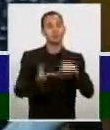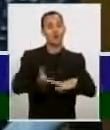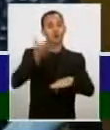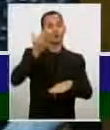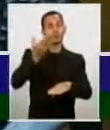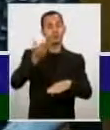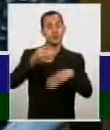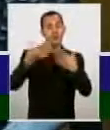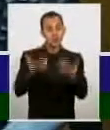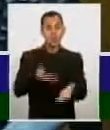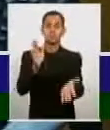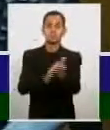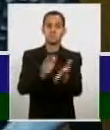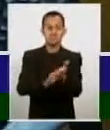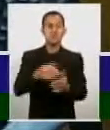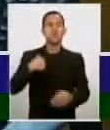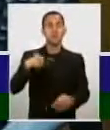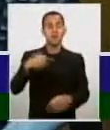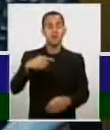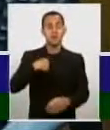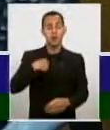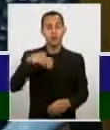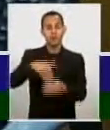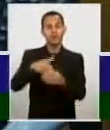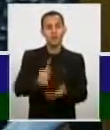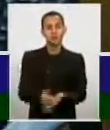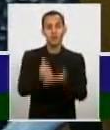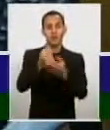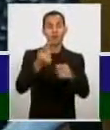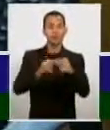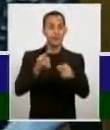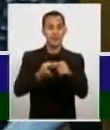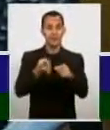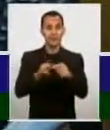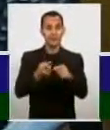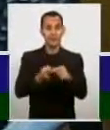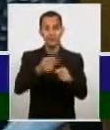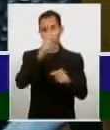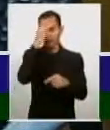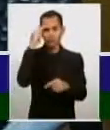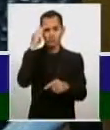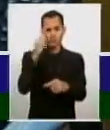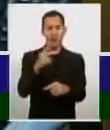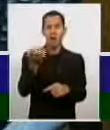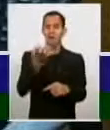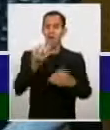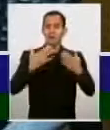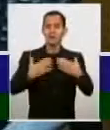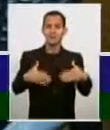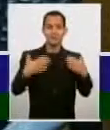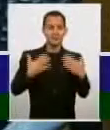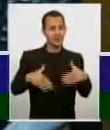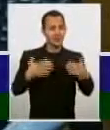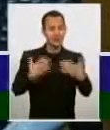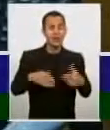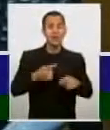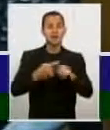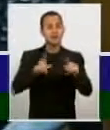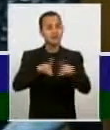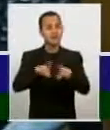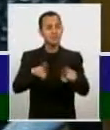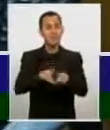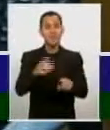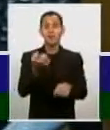Então, parabéns, tem meu voto a favor, porque a pessoa não só quer descansar, o presidente, mas ela